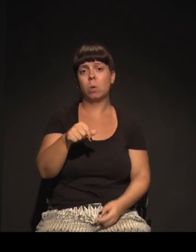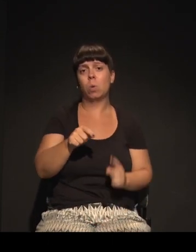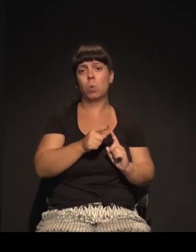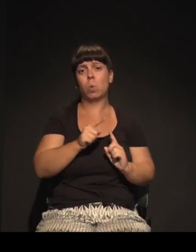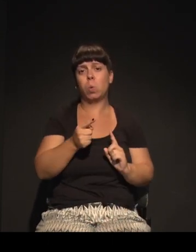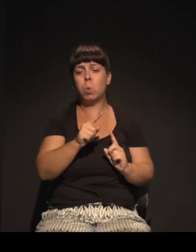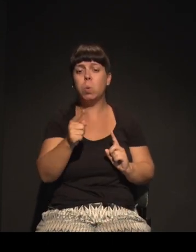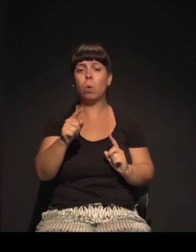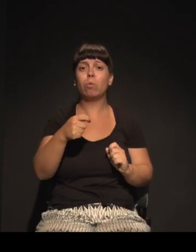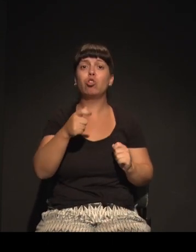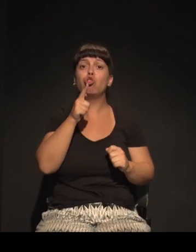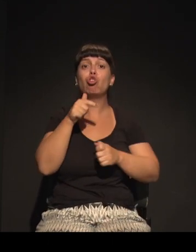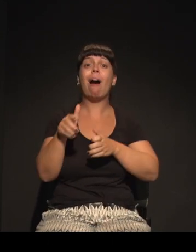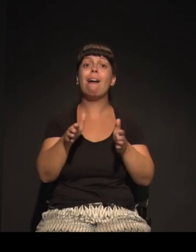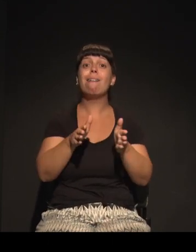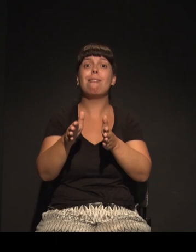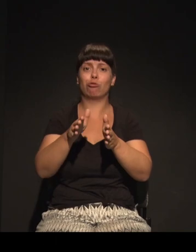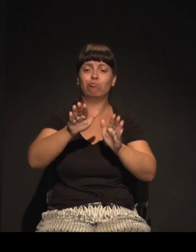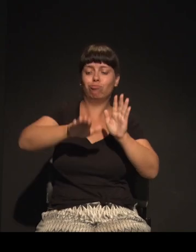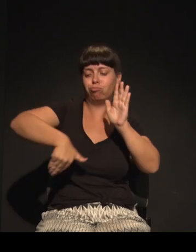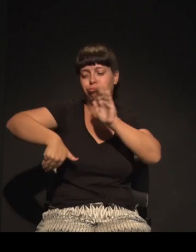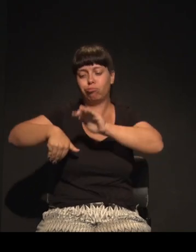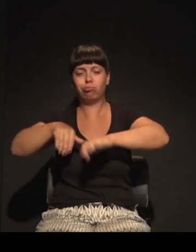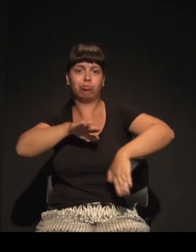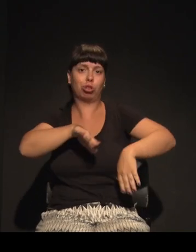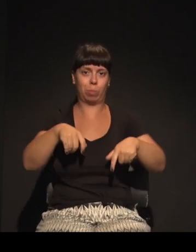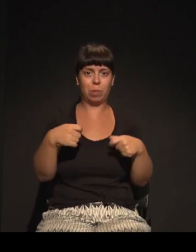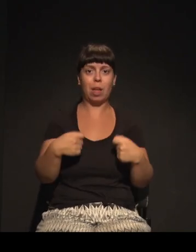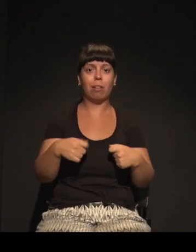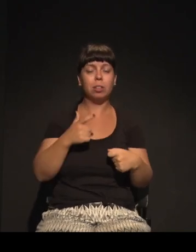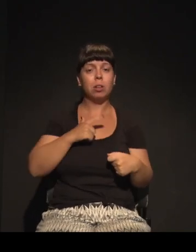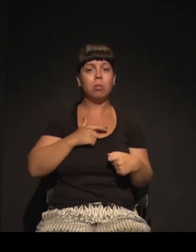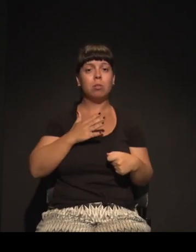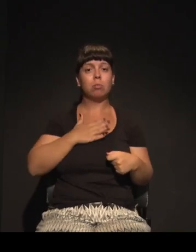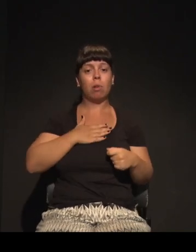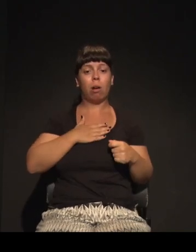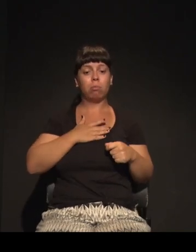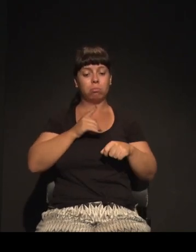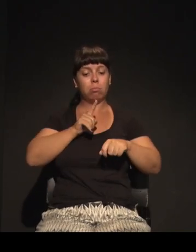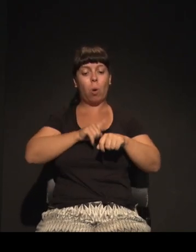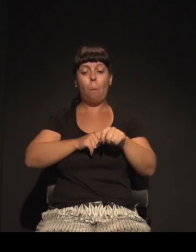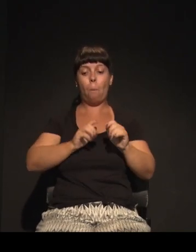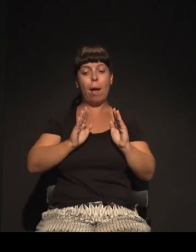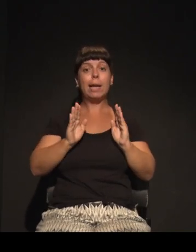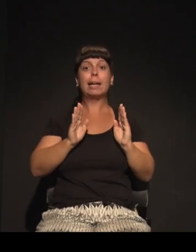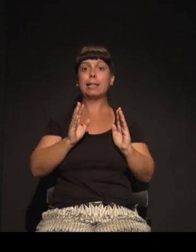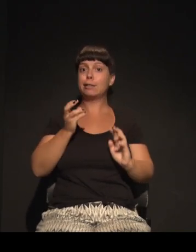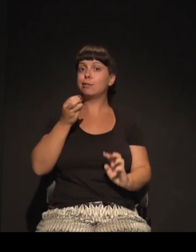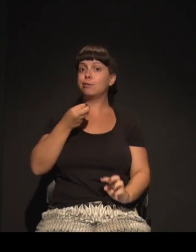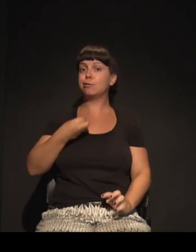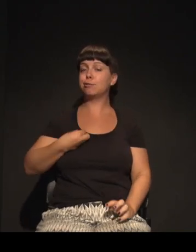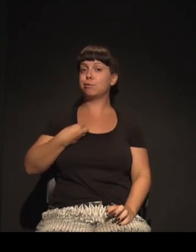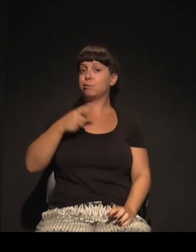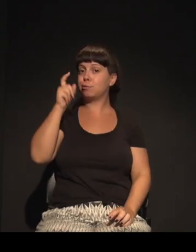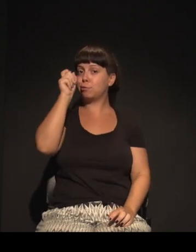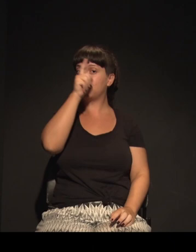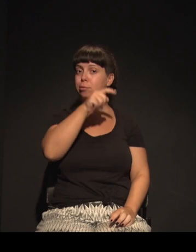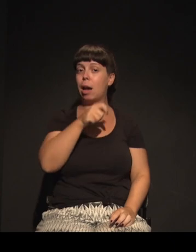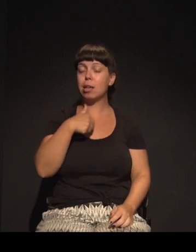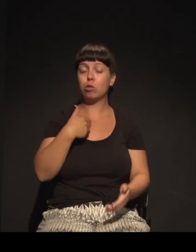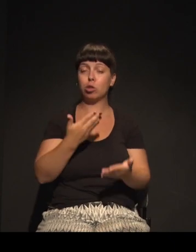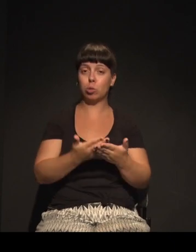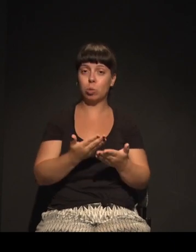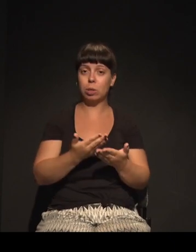nada um rio e tudo que eu passei por esses momentos bem difíceis e quando eu fui estudar e meu pai queria que fosse uma